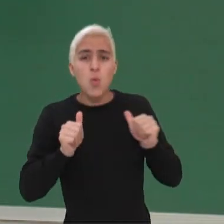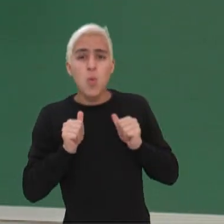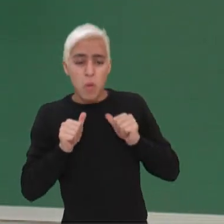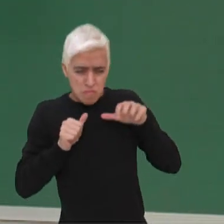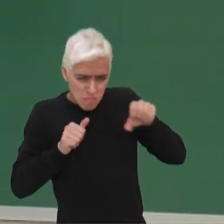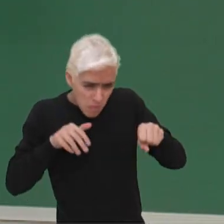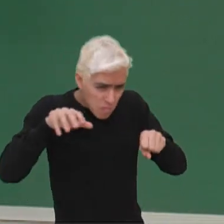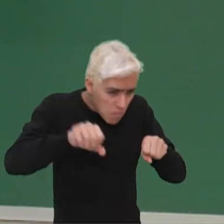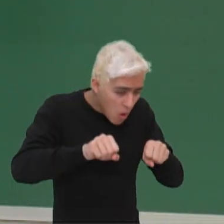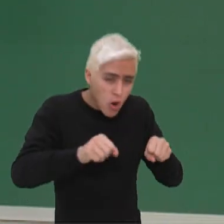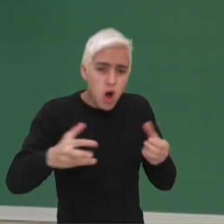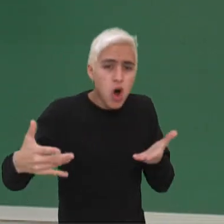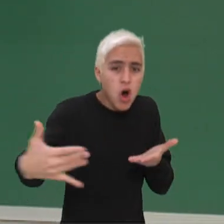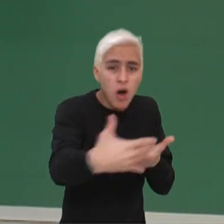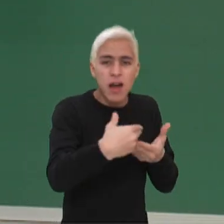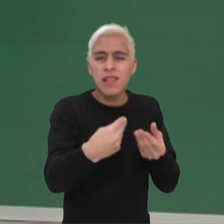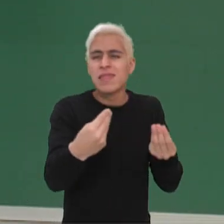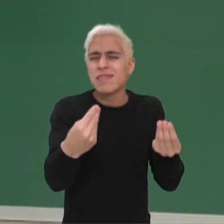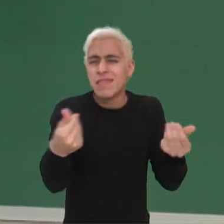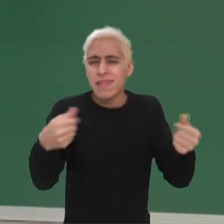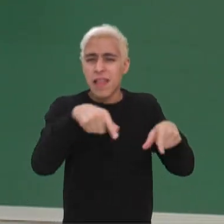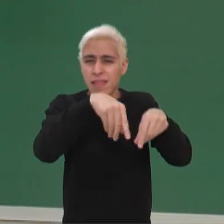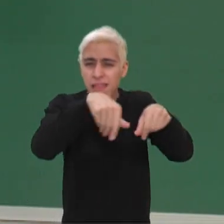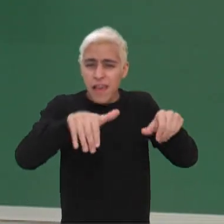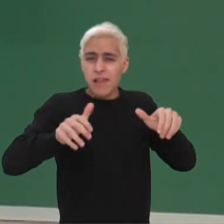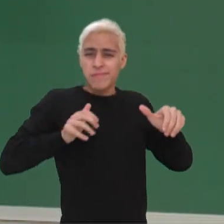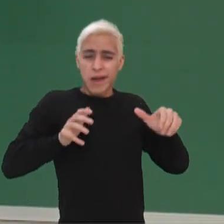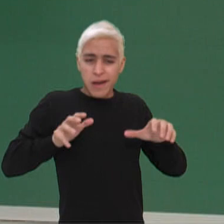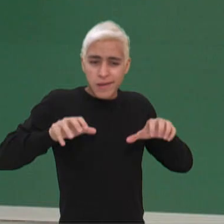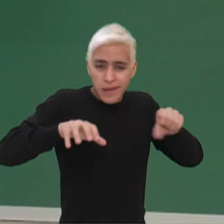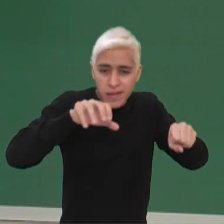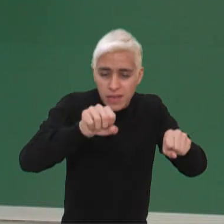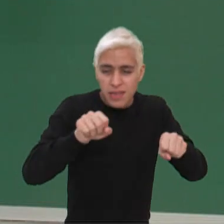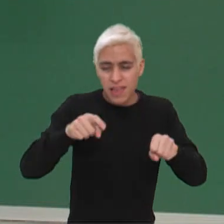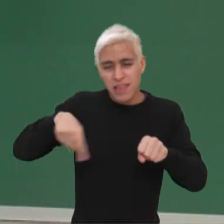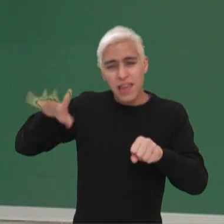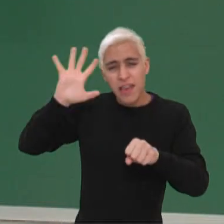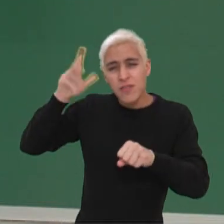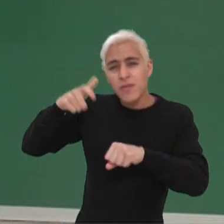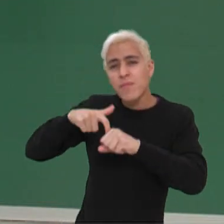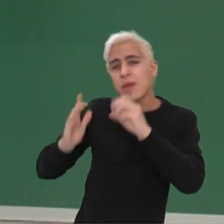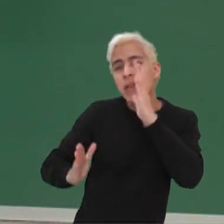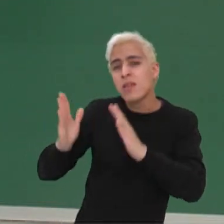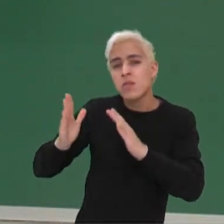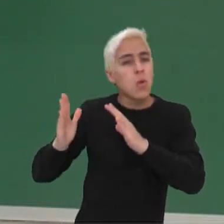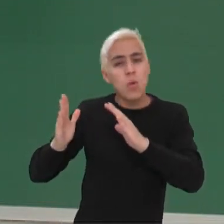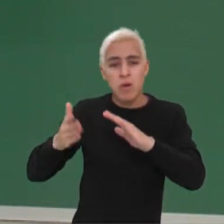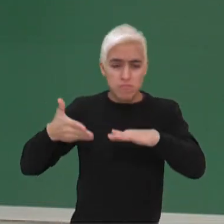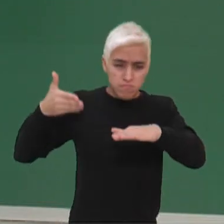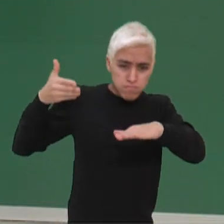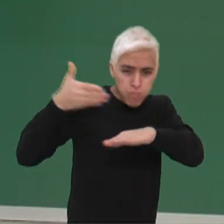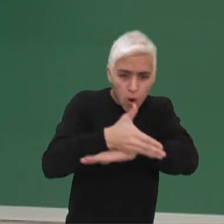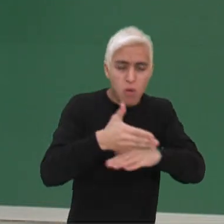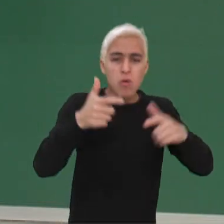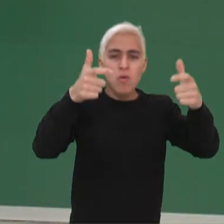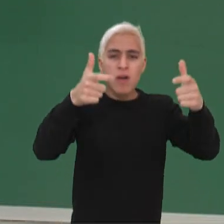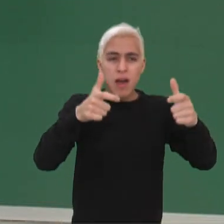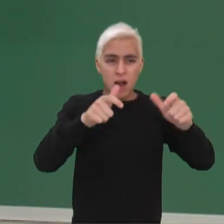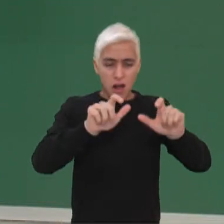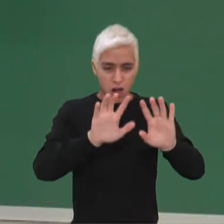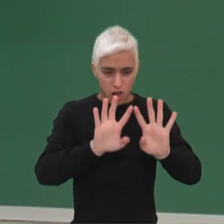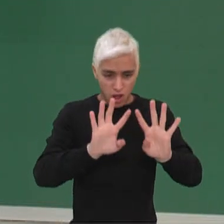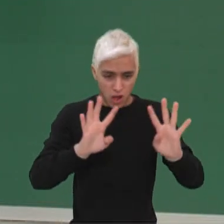terra, ok? E eles decidiram então, em determinado momento, invadir o arquipélago grego, tá? Aqui